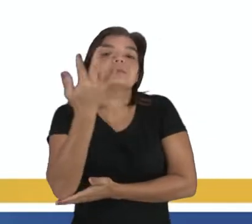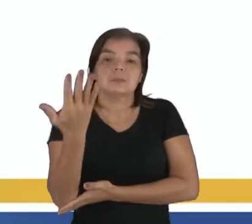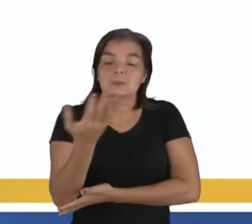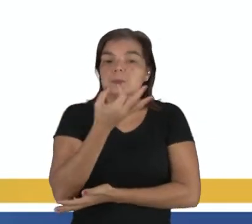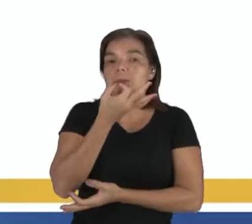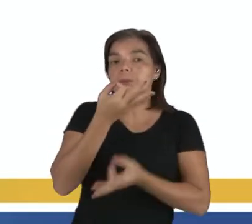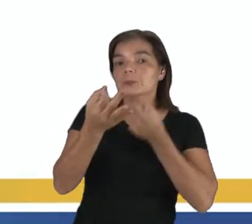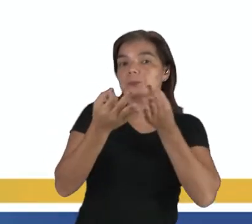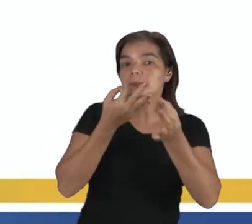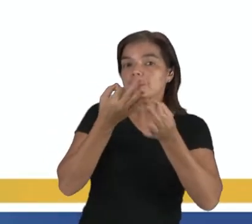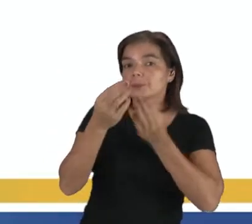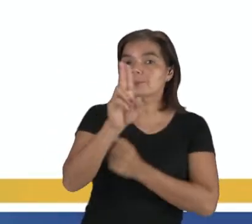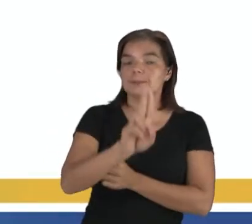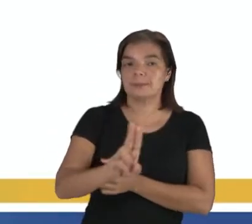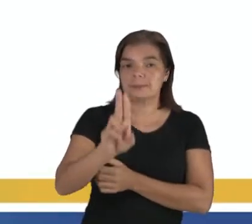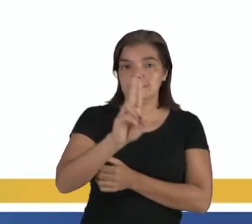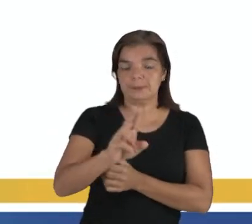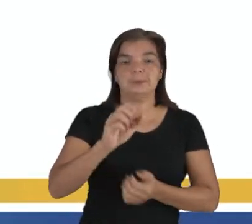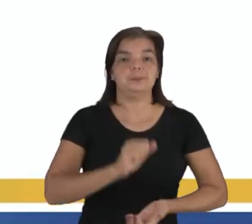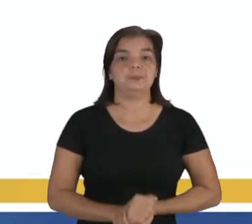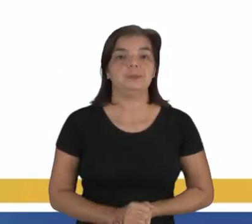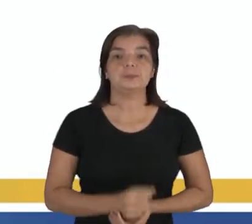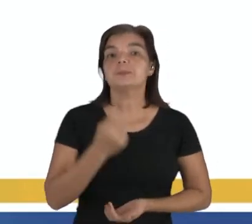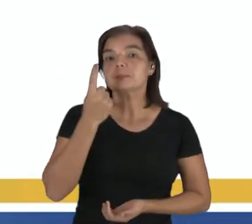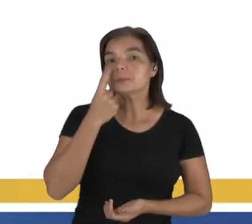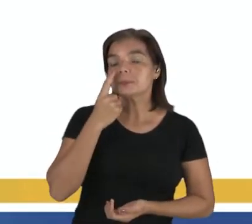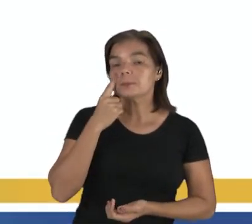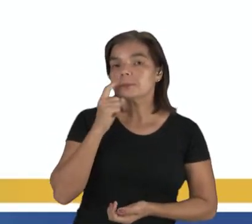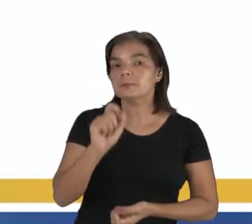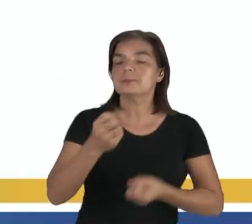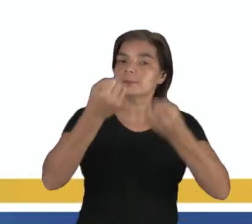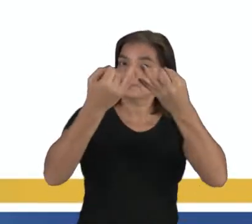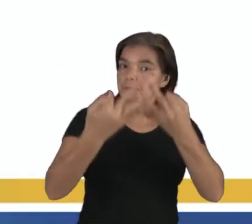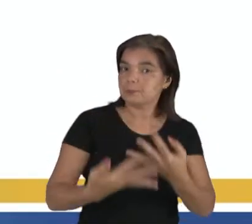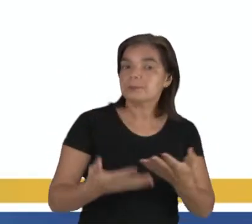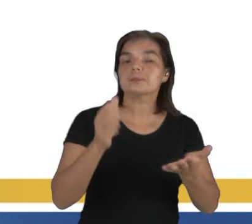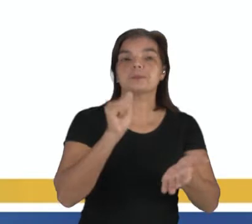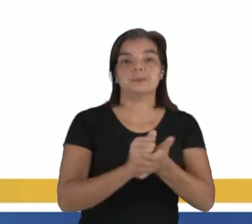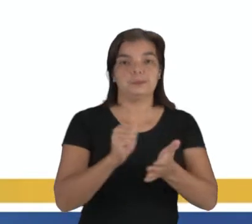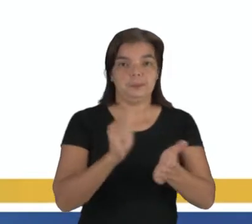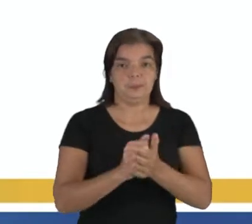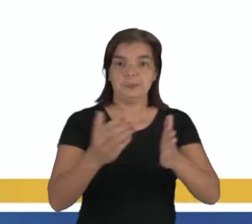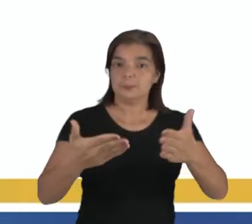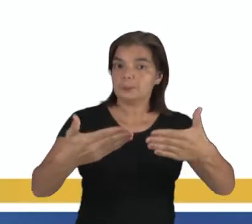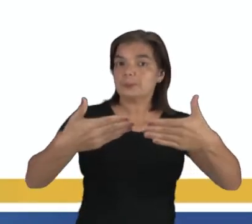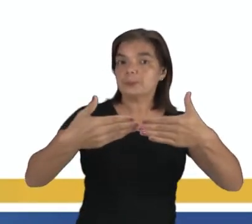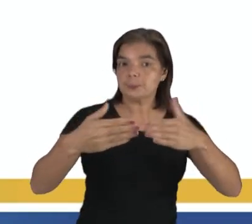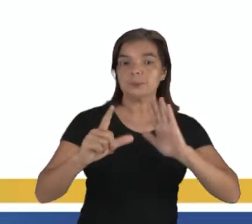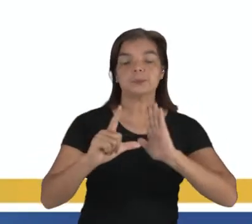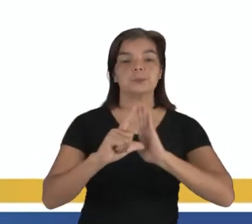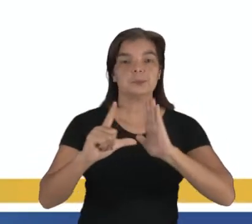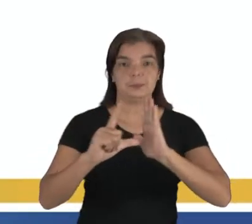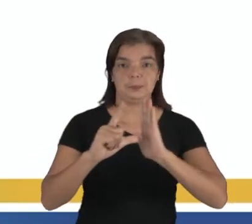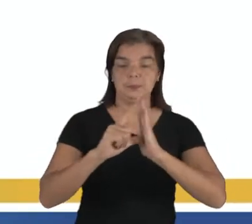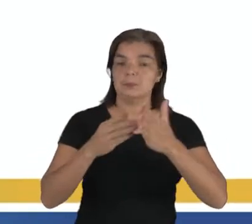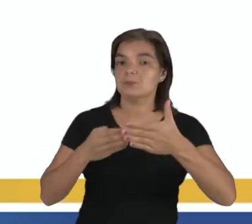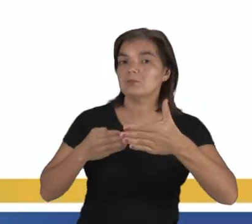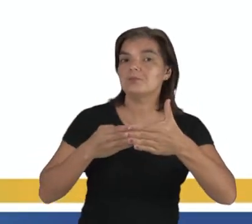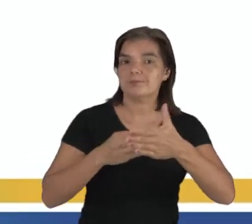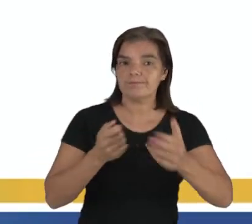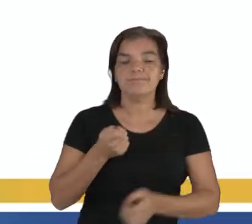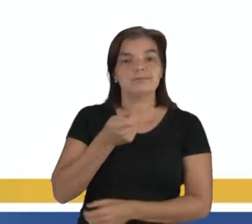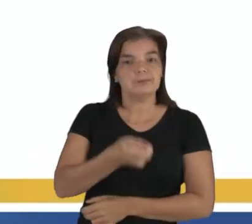os argumentos utilizados. Olha só, gente, o momento em que ele escreve o fechamento do comércio e as